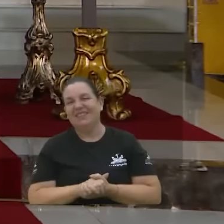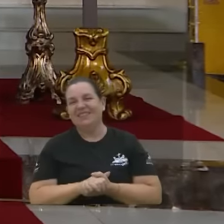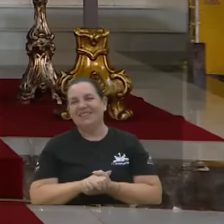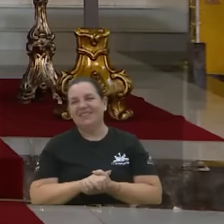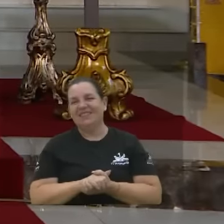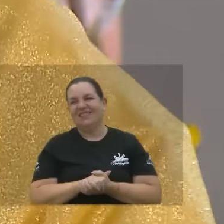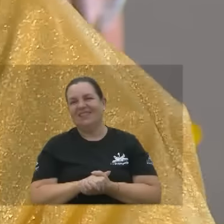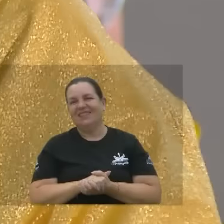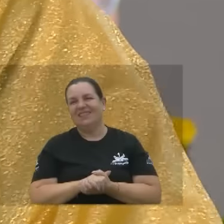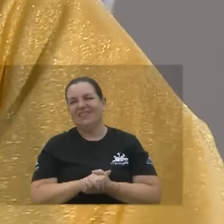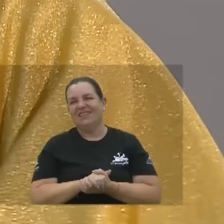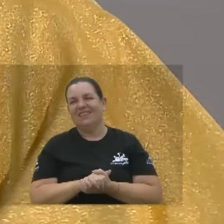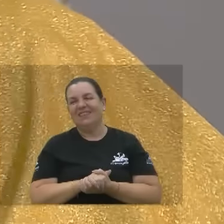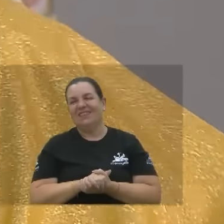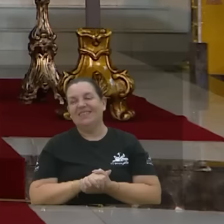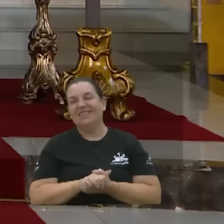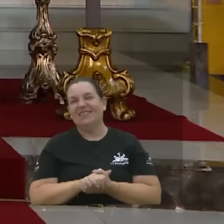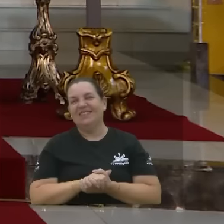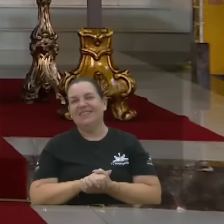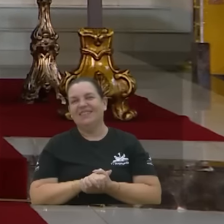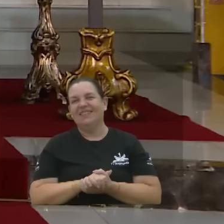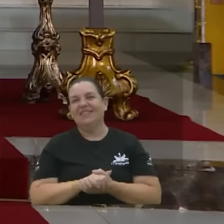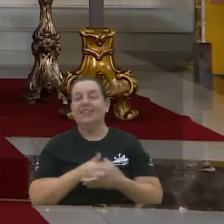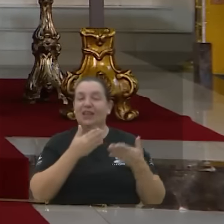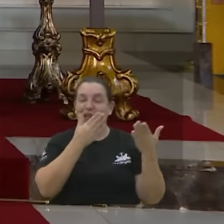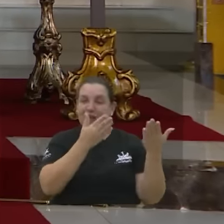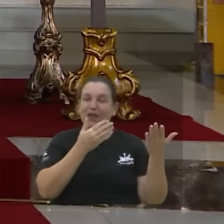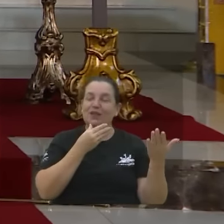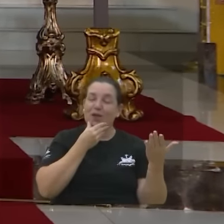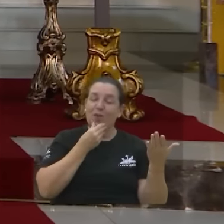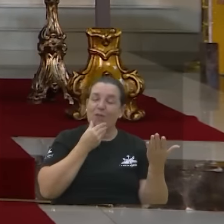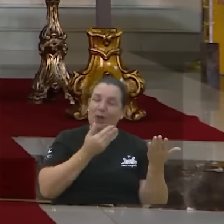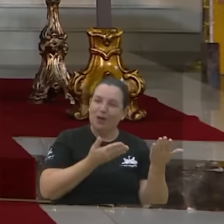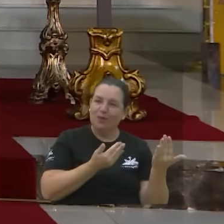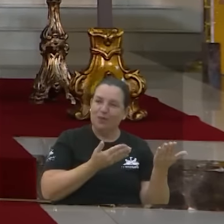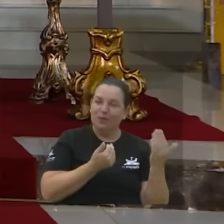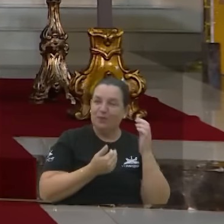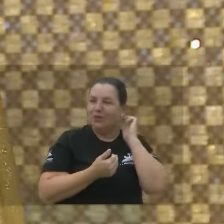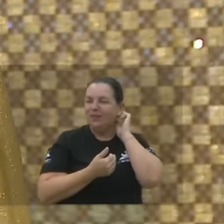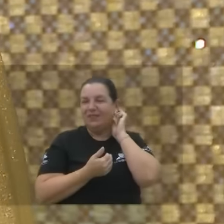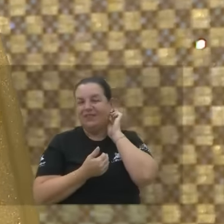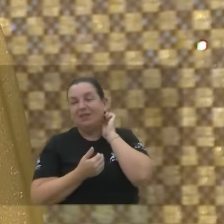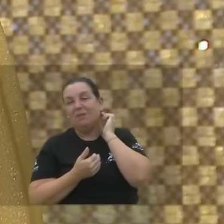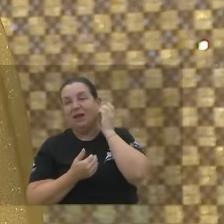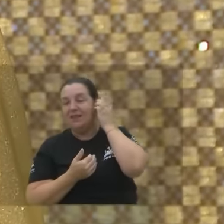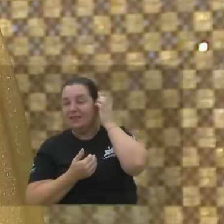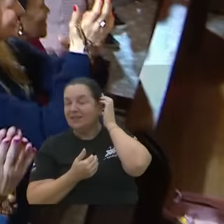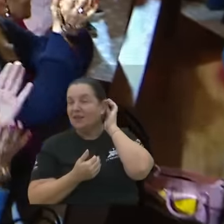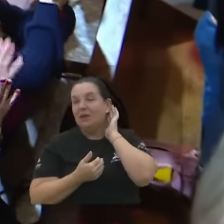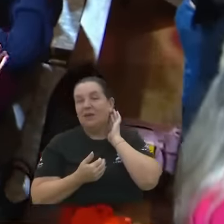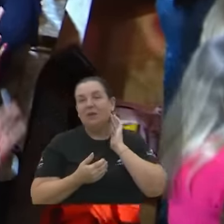parabéns. Esse é meu menino. Esse é o nosso Padre Reginaldo.